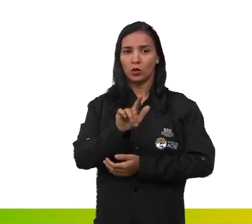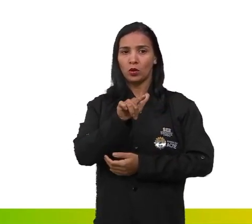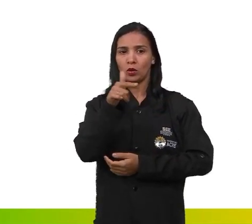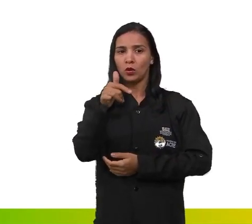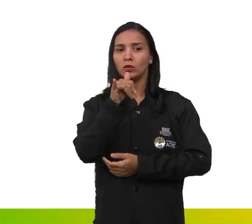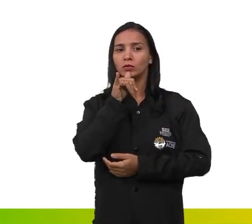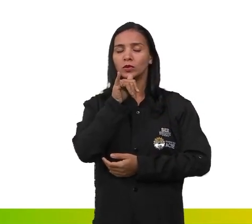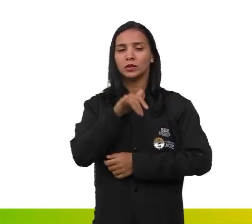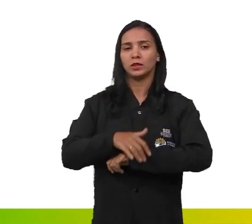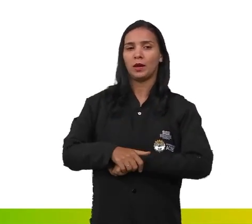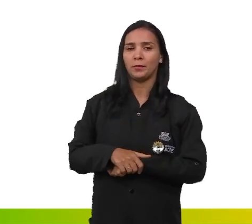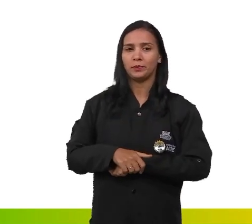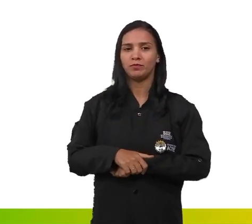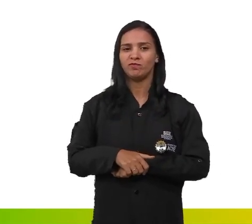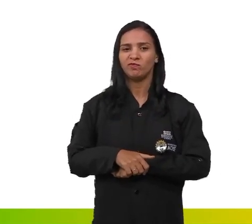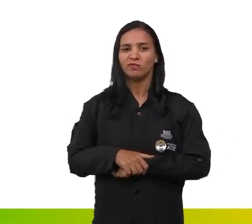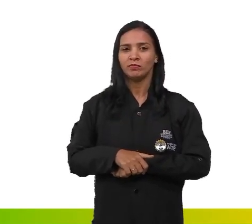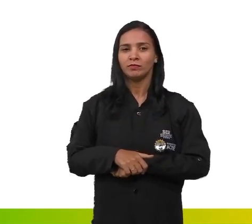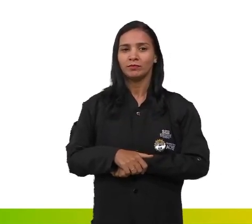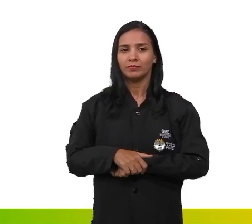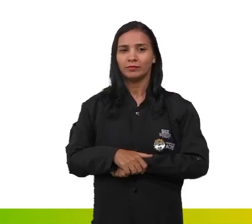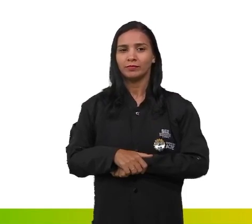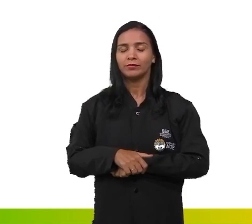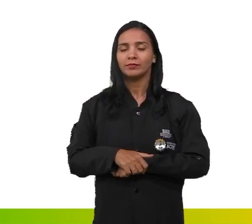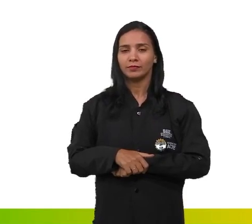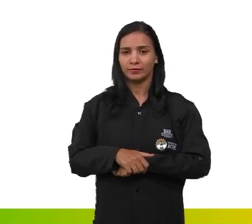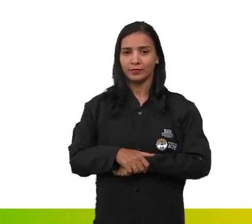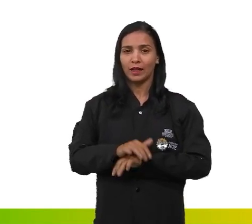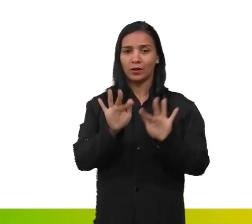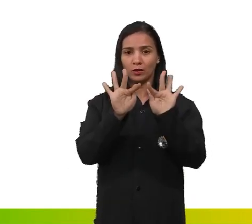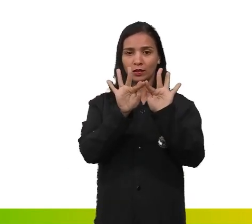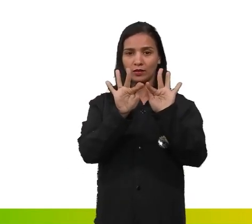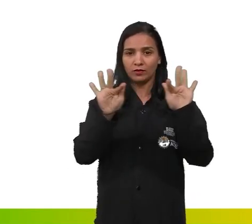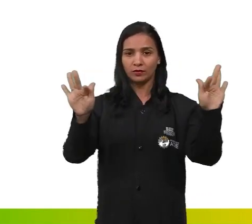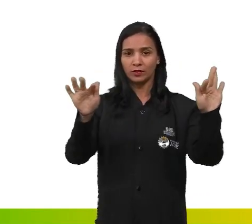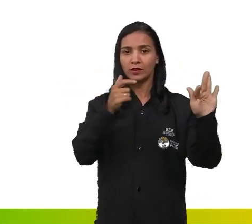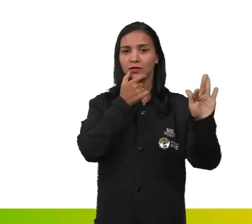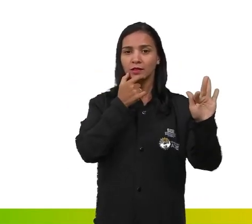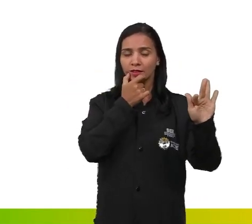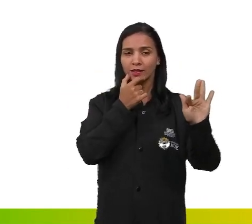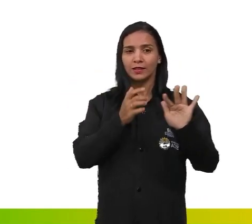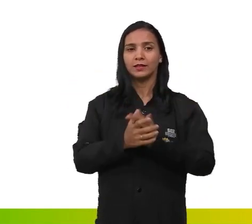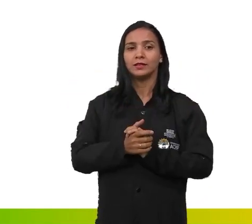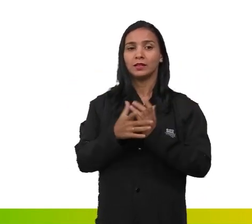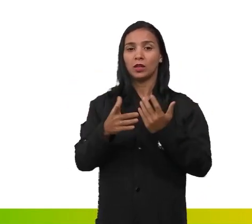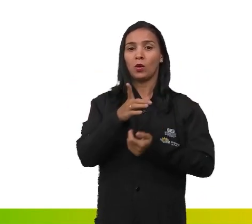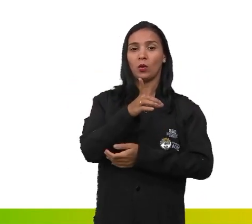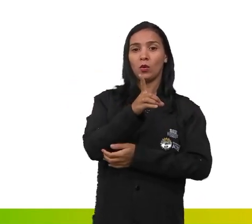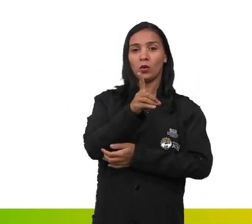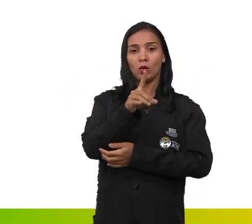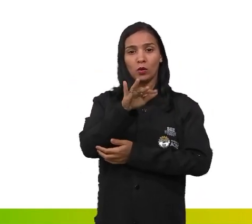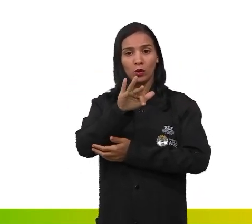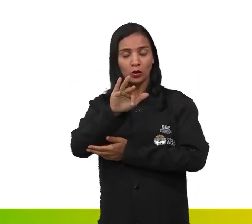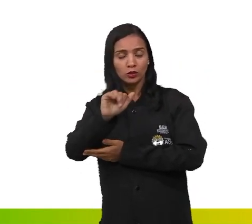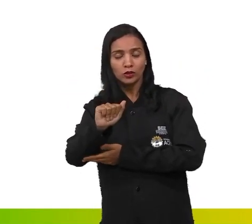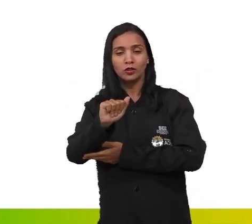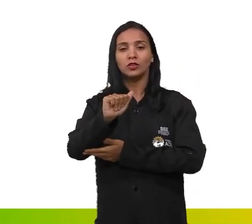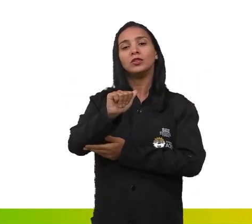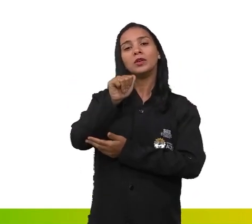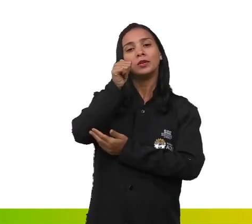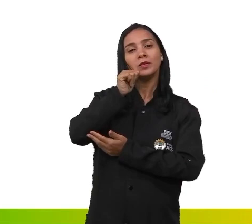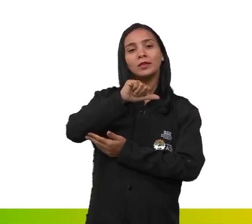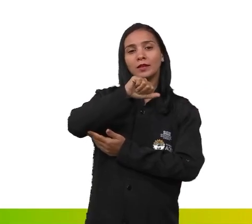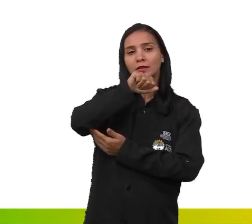I'm going to give my mother a great gift. Dia das Mães, eu vou dar à minha mãe